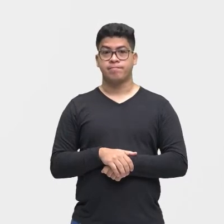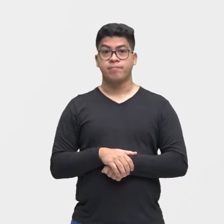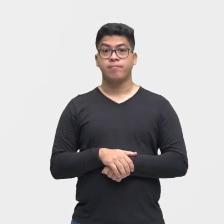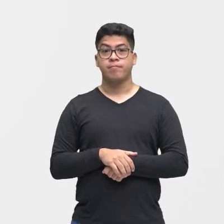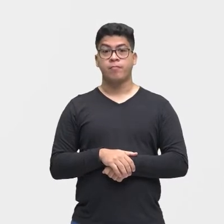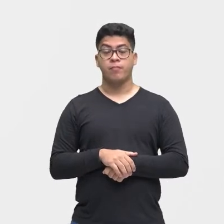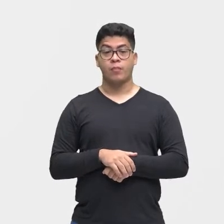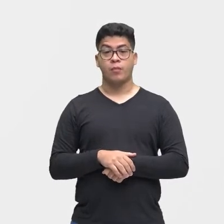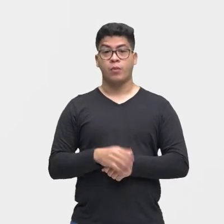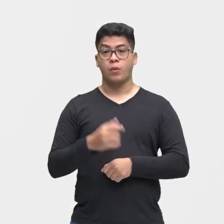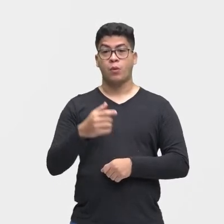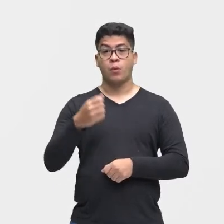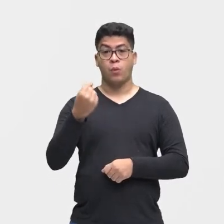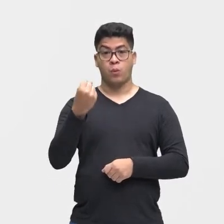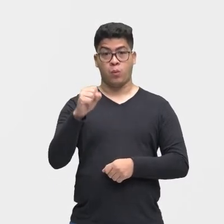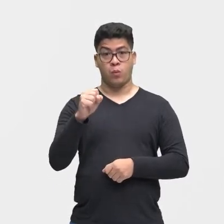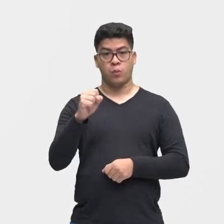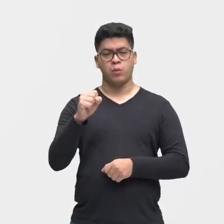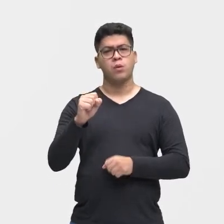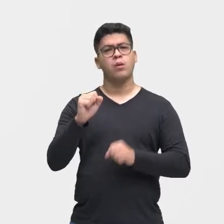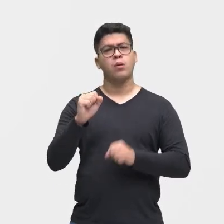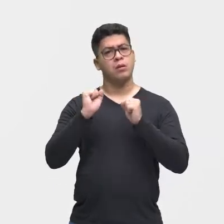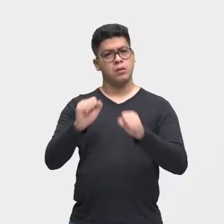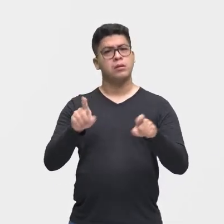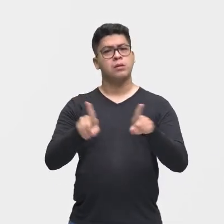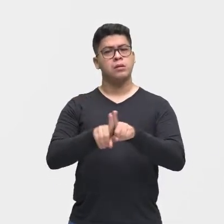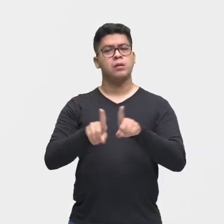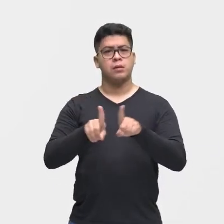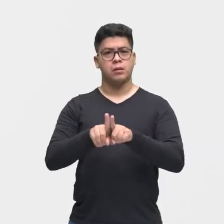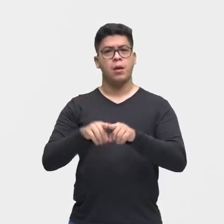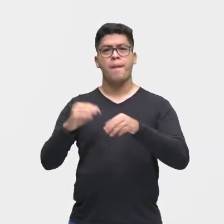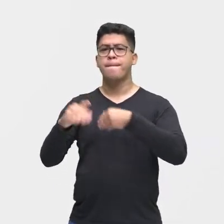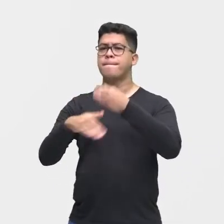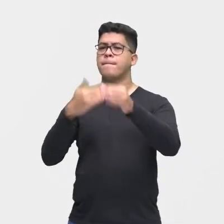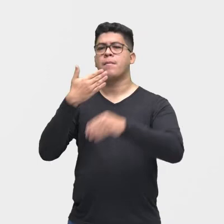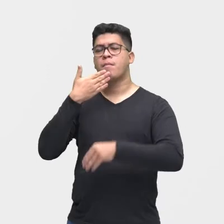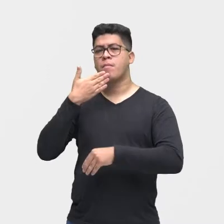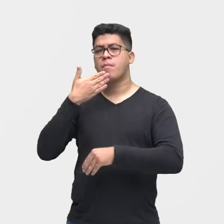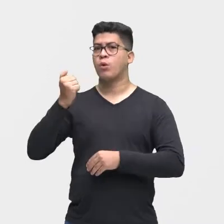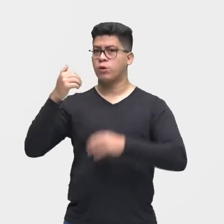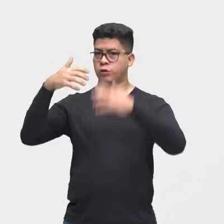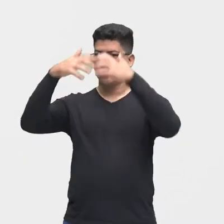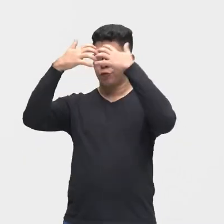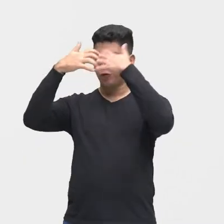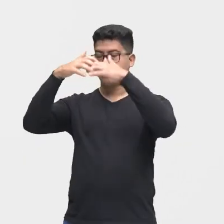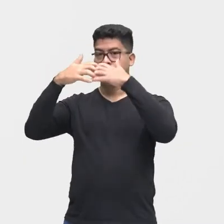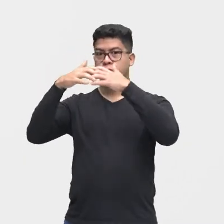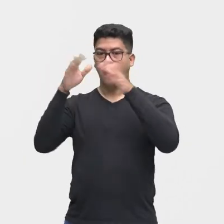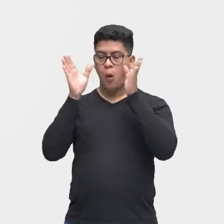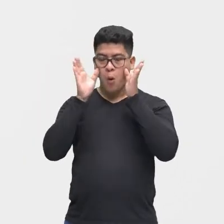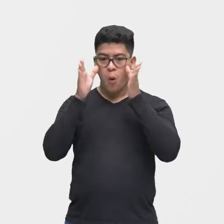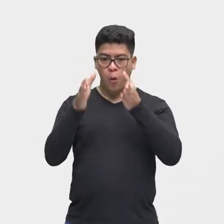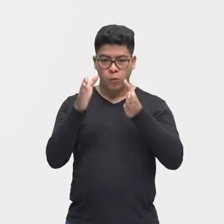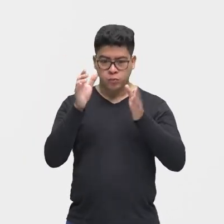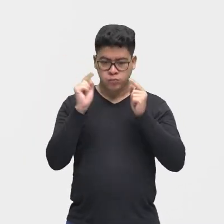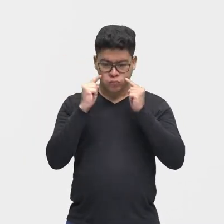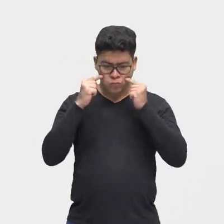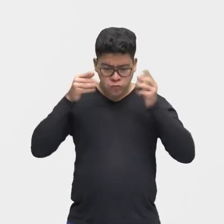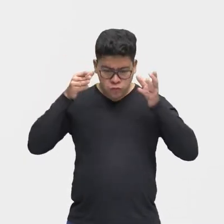lógico podemos prosseguir aumento da criatividade e da concentração também